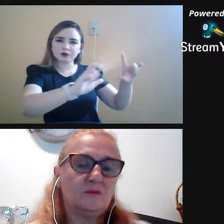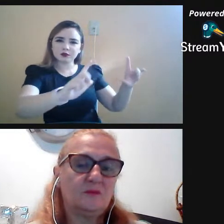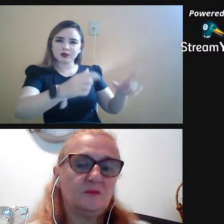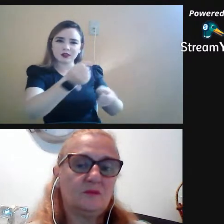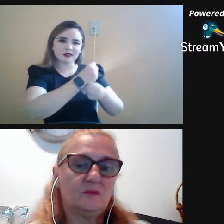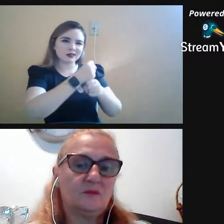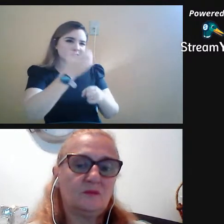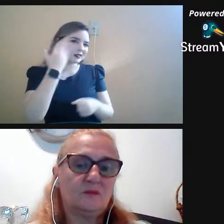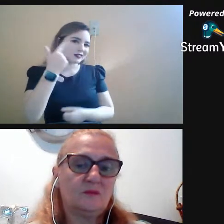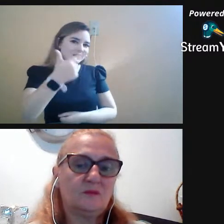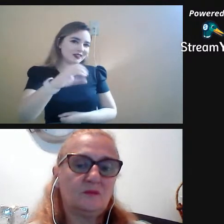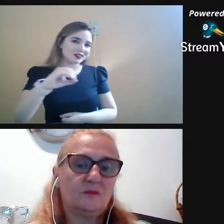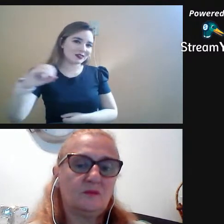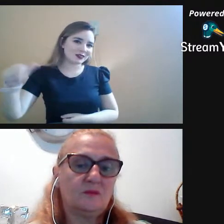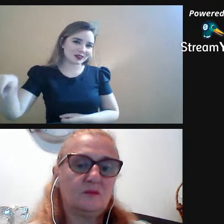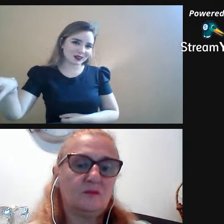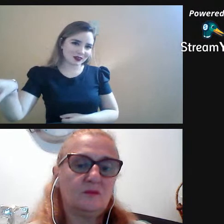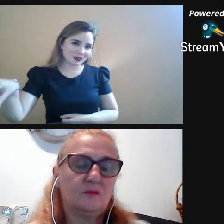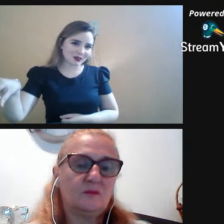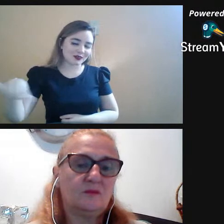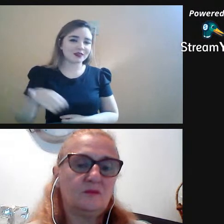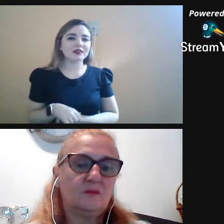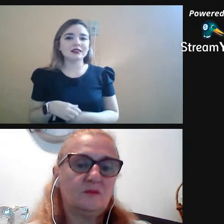2009 no MAM, e